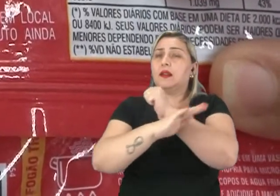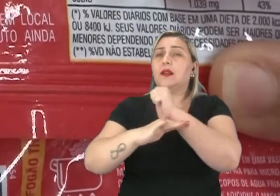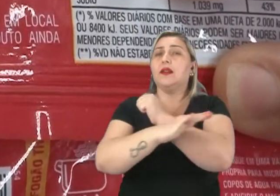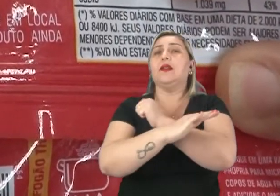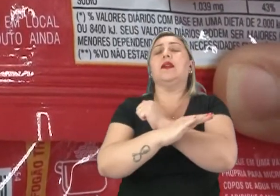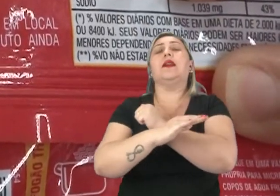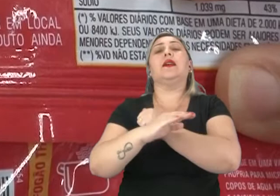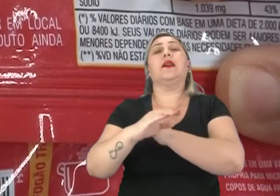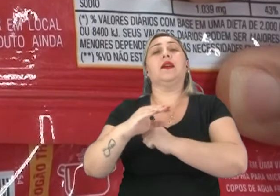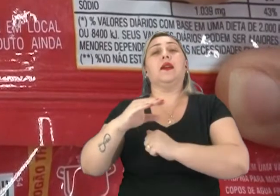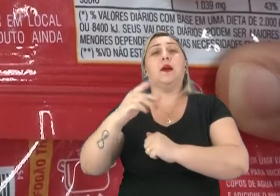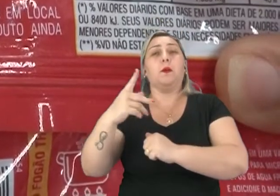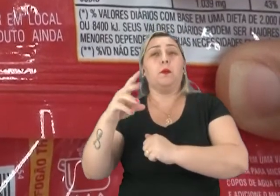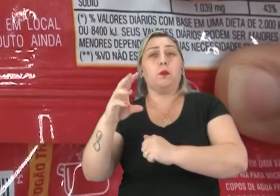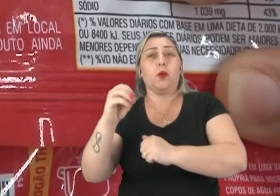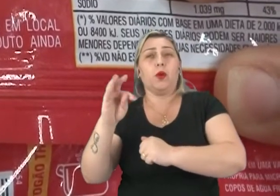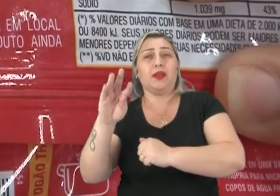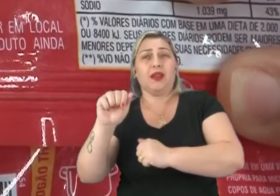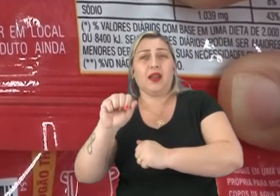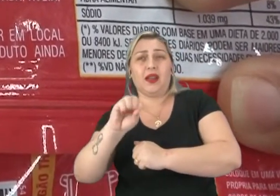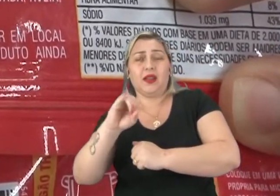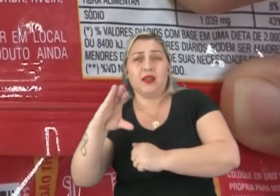carbonato de potássio,